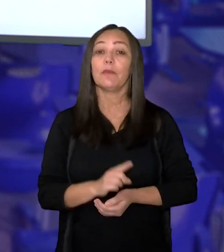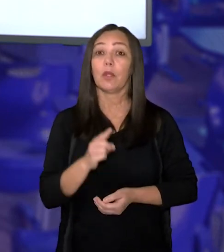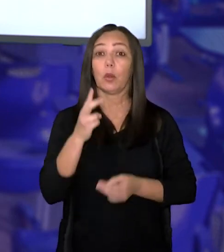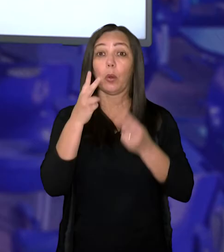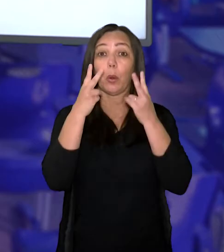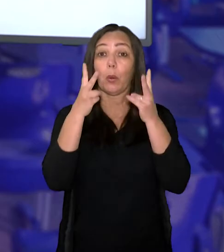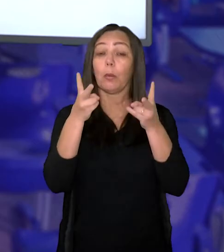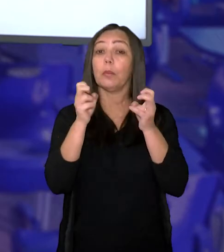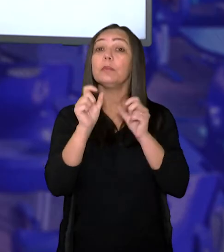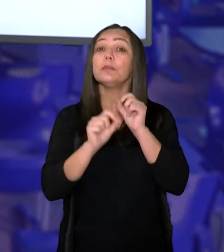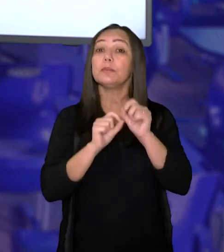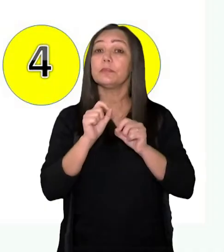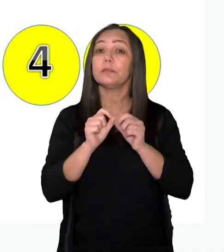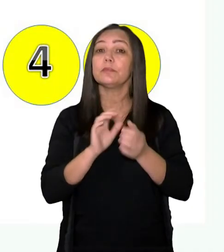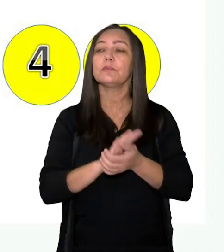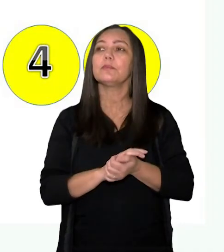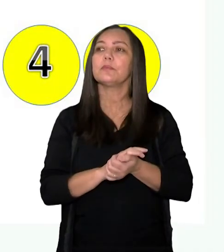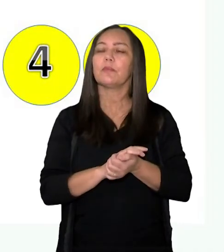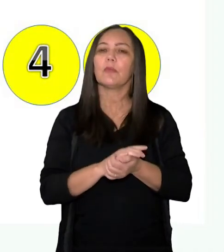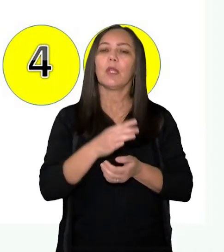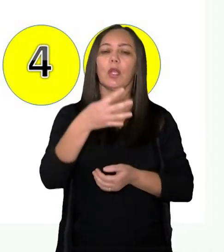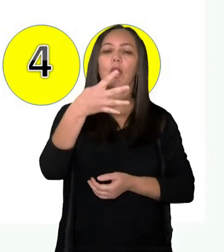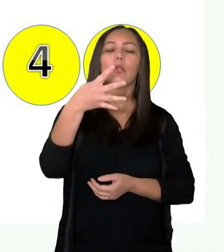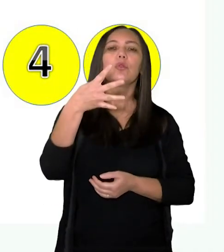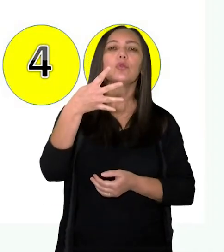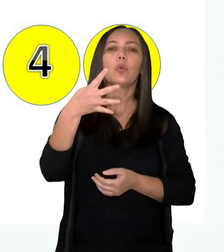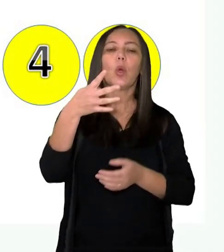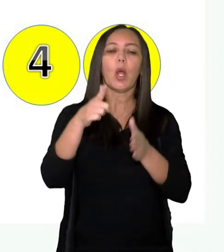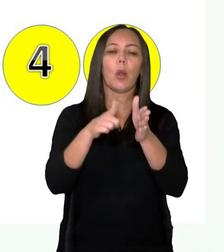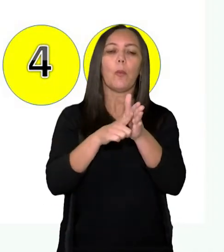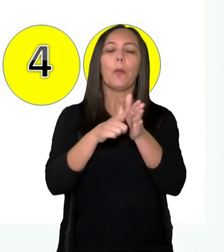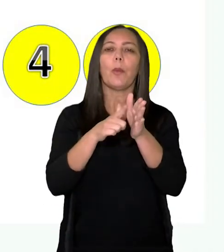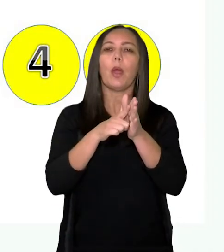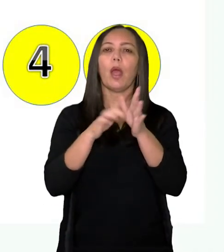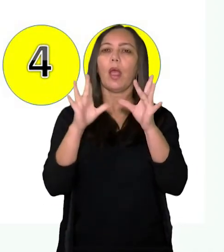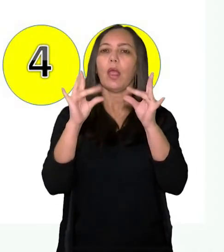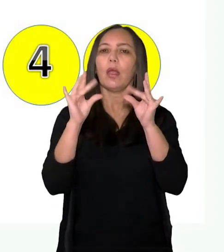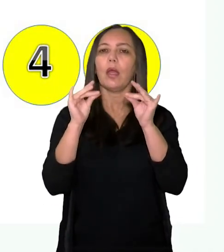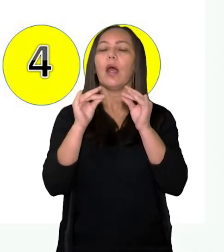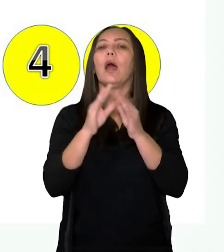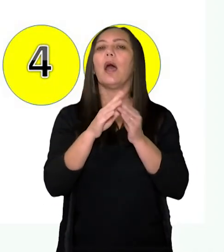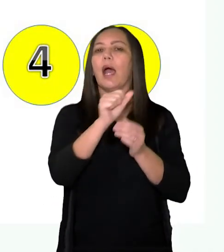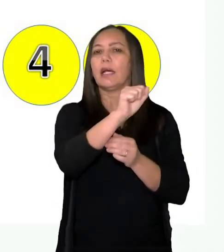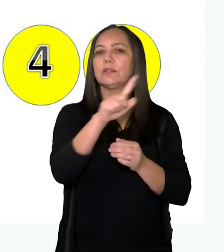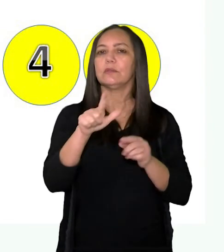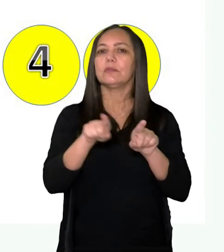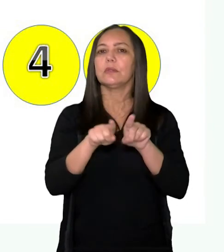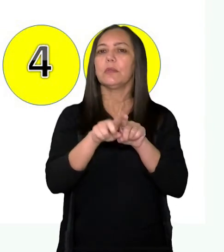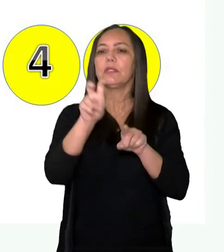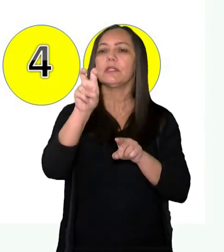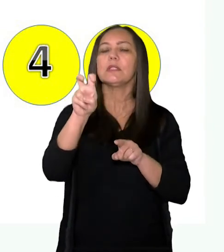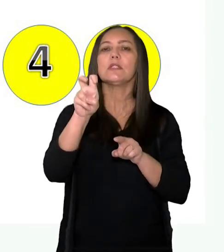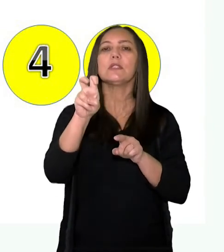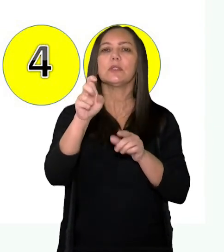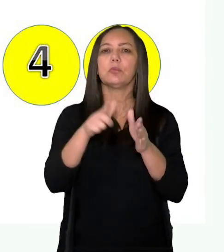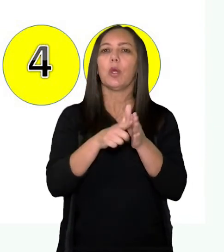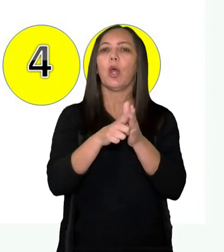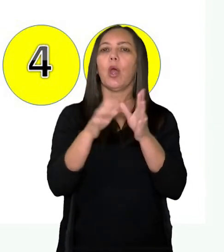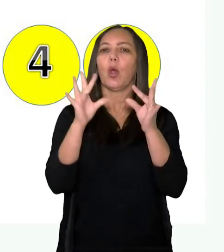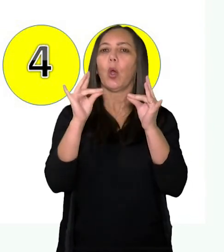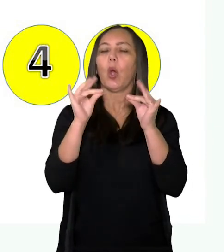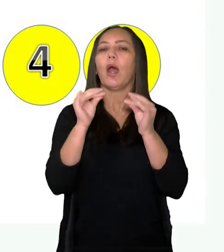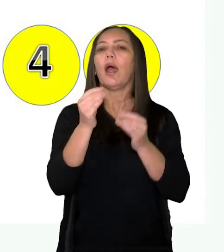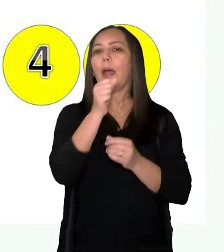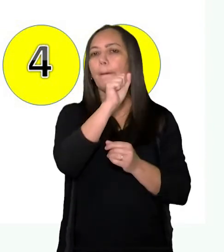Agora, perceba, além dos 4 adesivos azuis e os 5 adesivos amarelos,